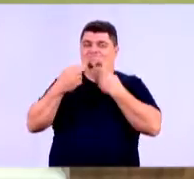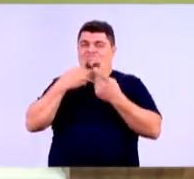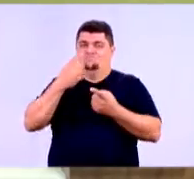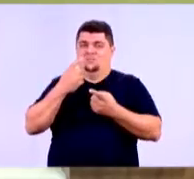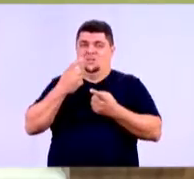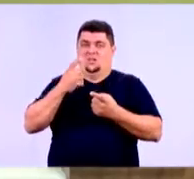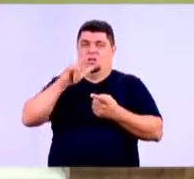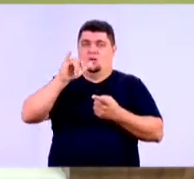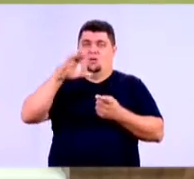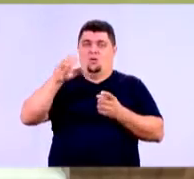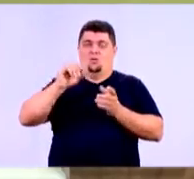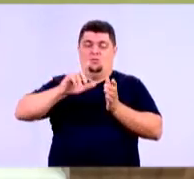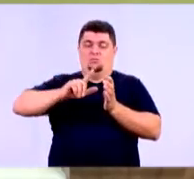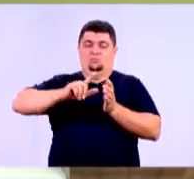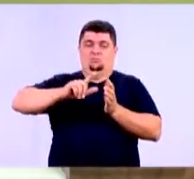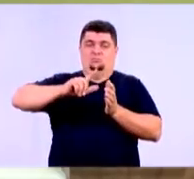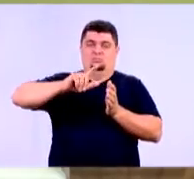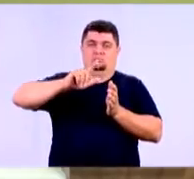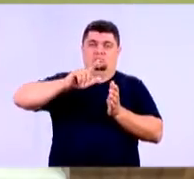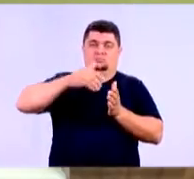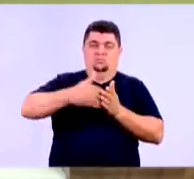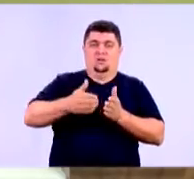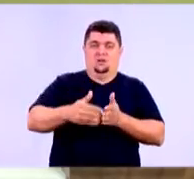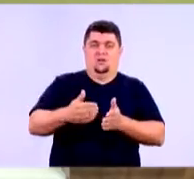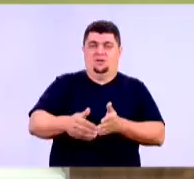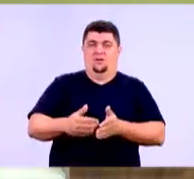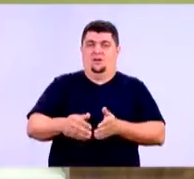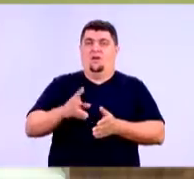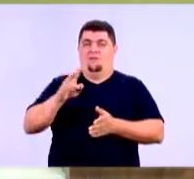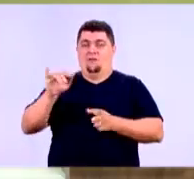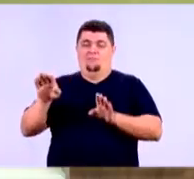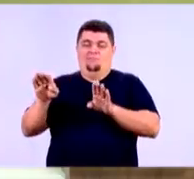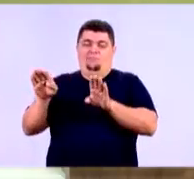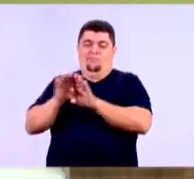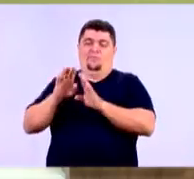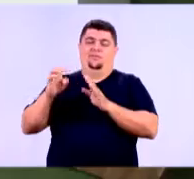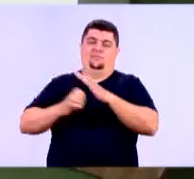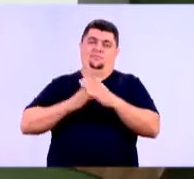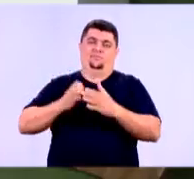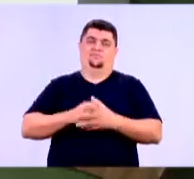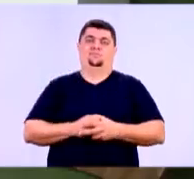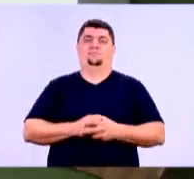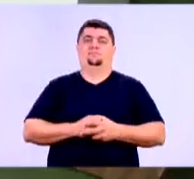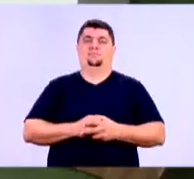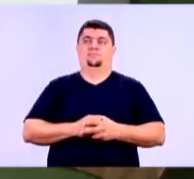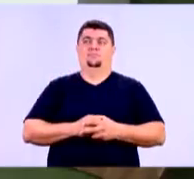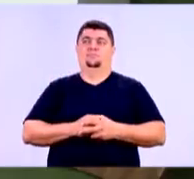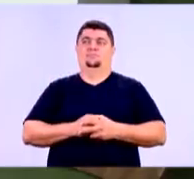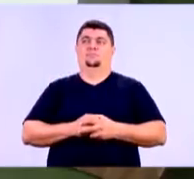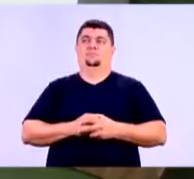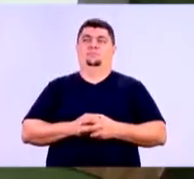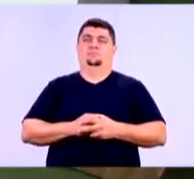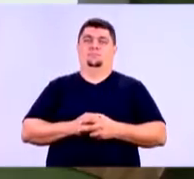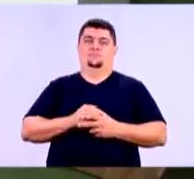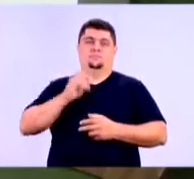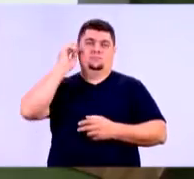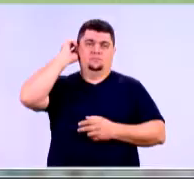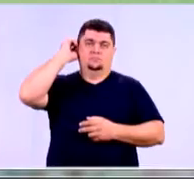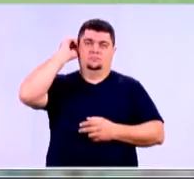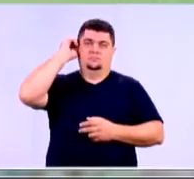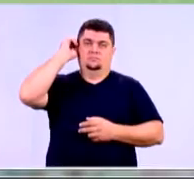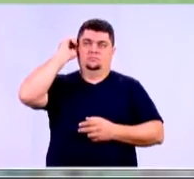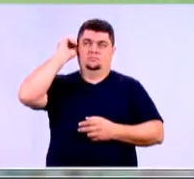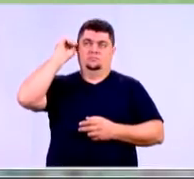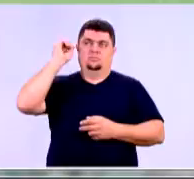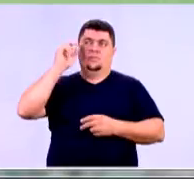lucro e de repente você percebe que não é mais viável manter a empresa aberta. Isso mesmo. Então vamos falar então que uma maneira